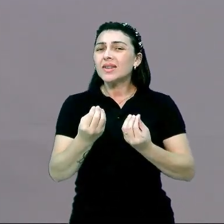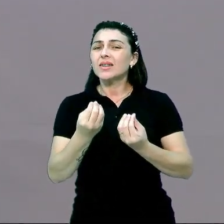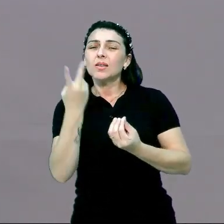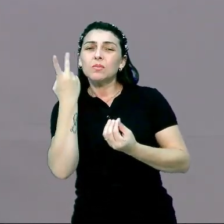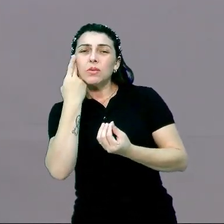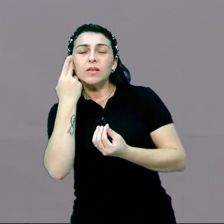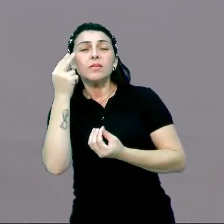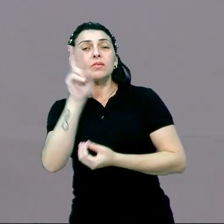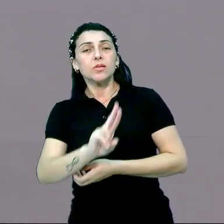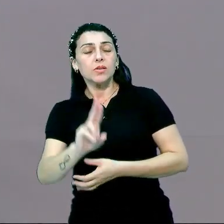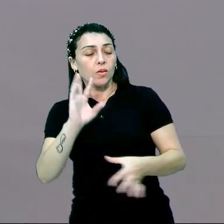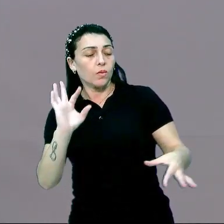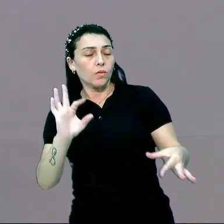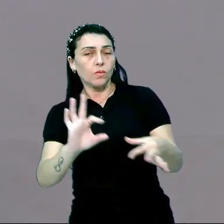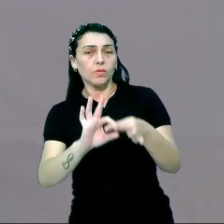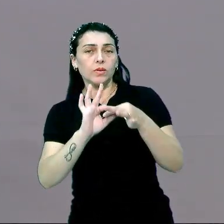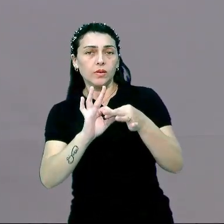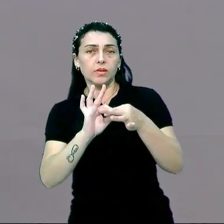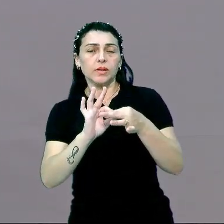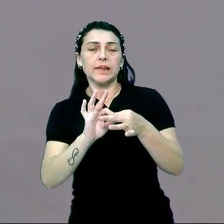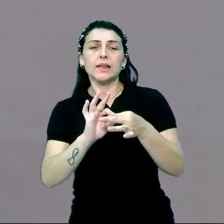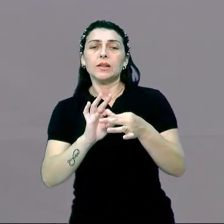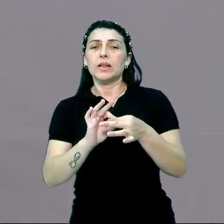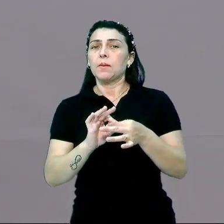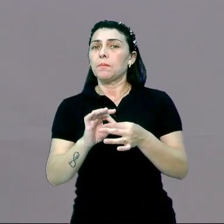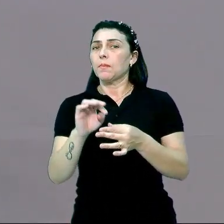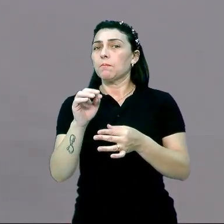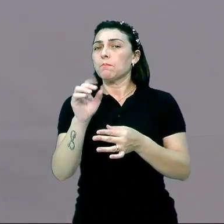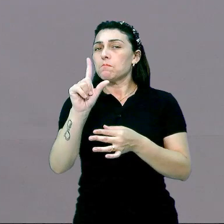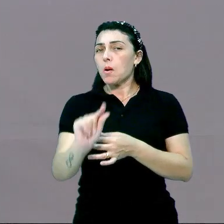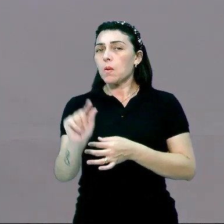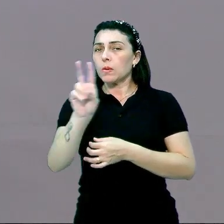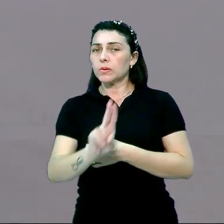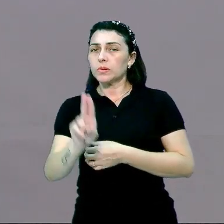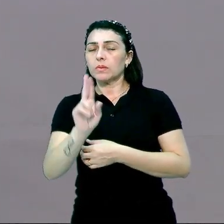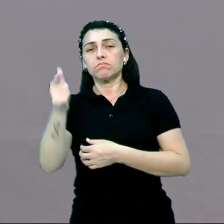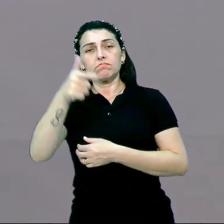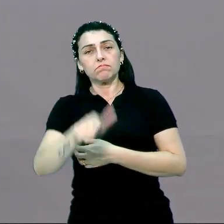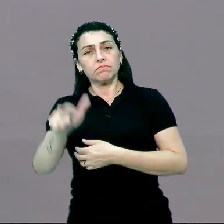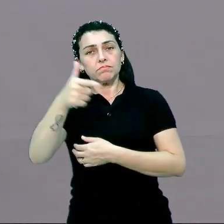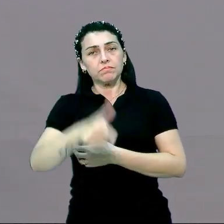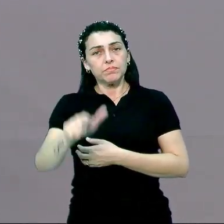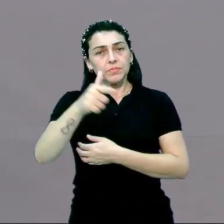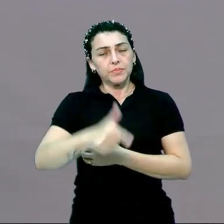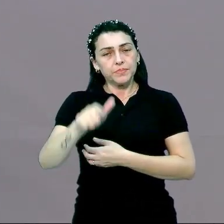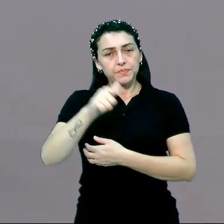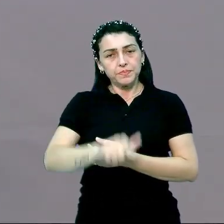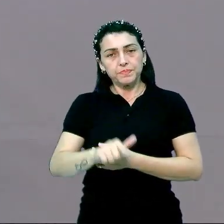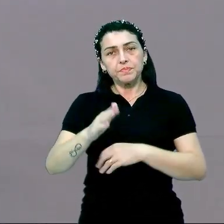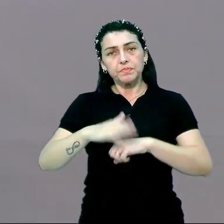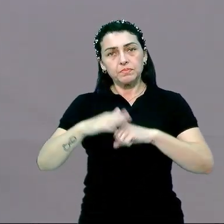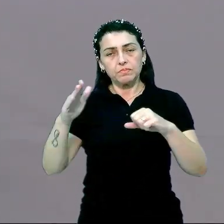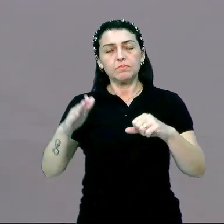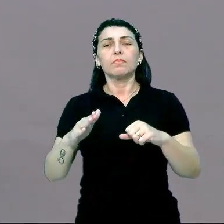normalidade. Você utilizou um conectivo que ele não é muito utilizado. Então, o seu repertório é um repertório assim